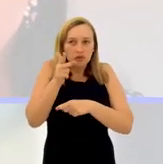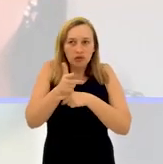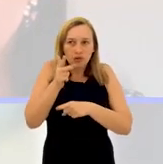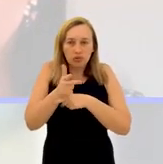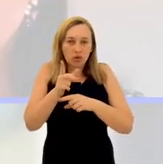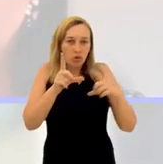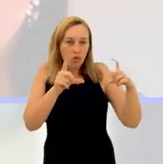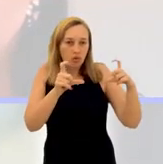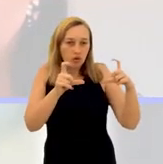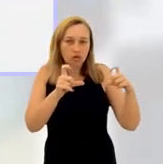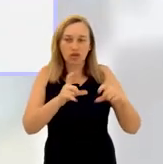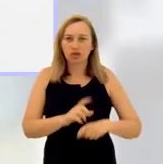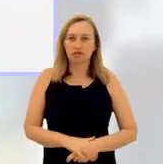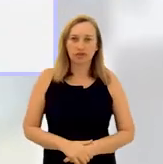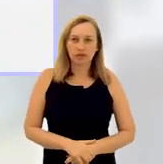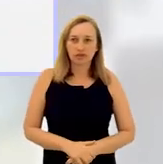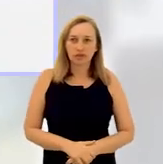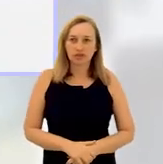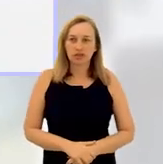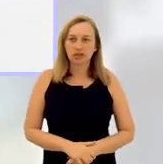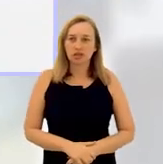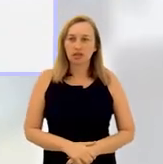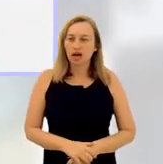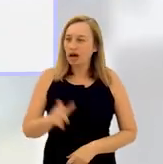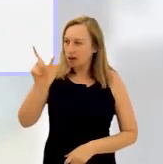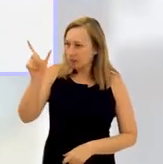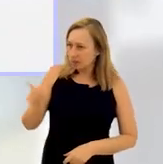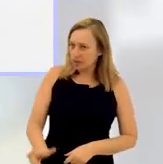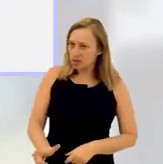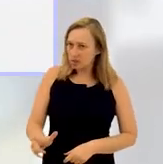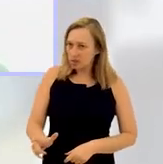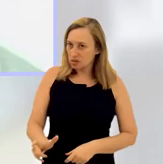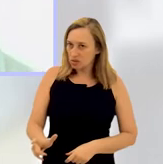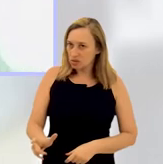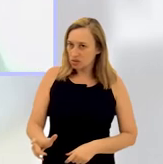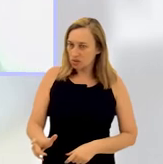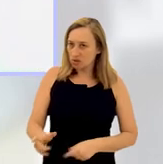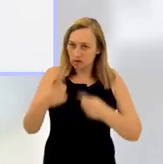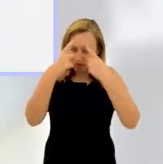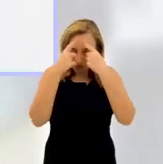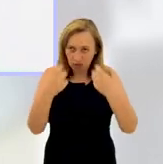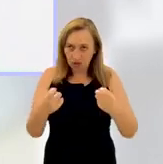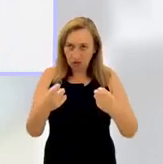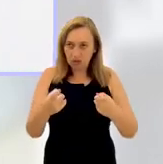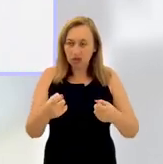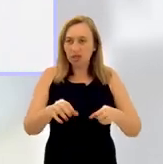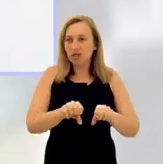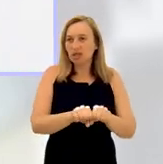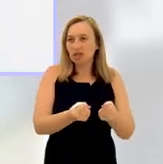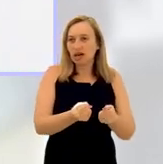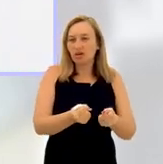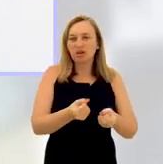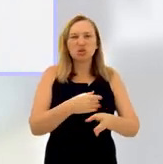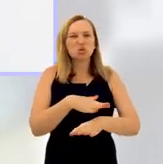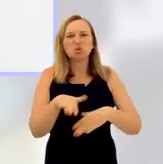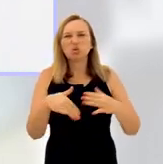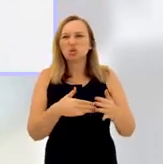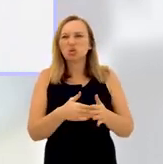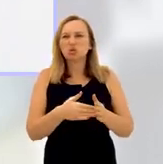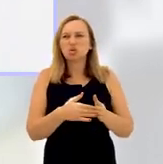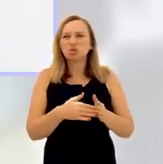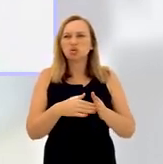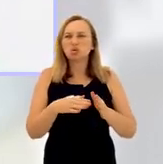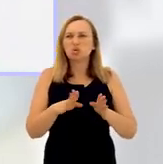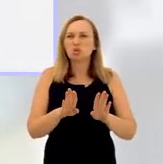exemplo, filmando ou fotografando, do agressor que não agride ela fisicamente, mas quebra todos